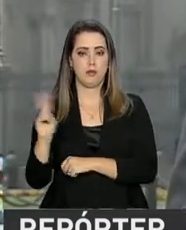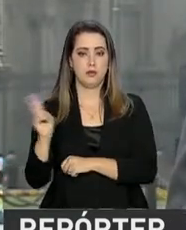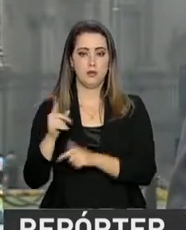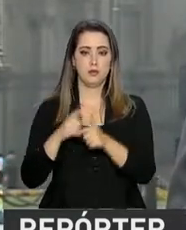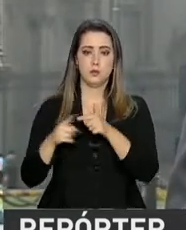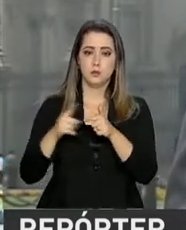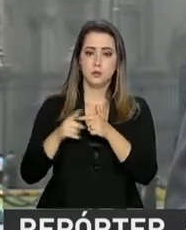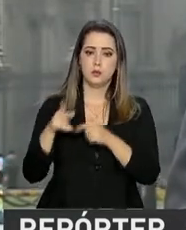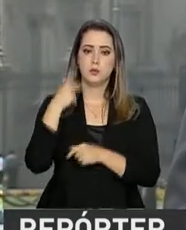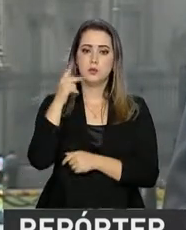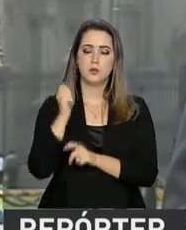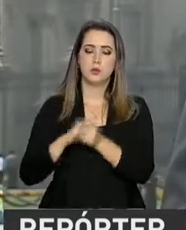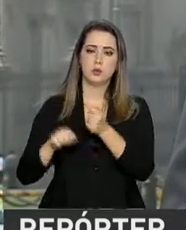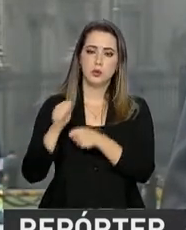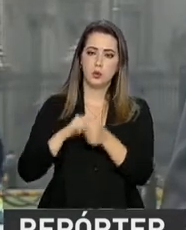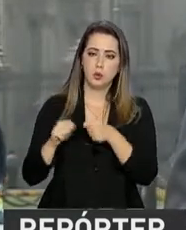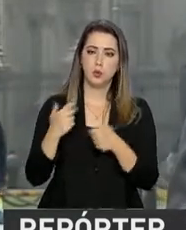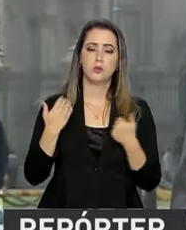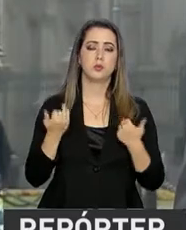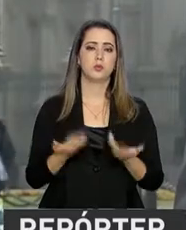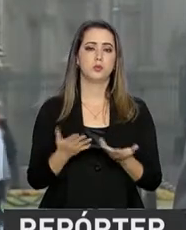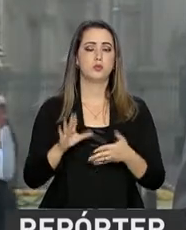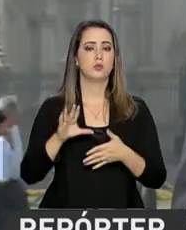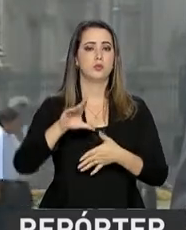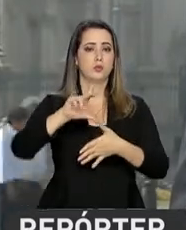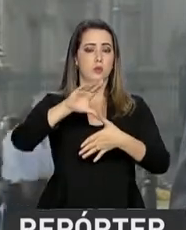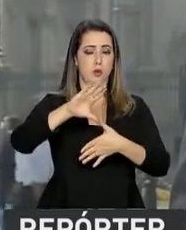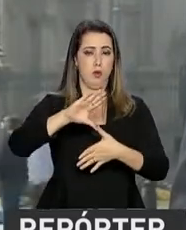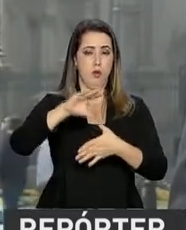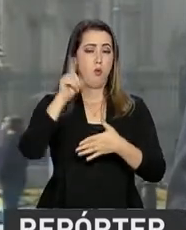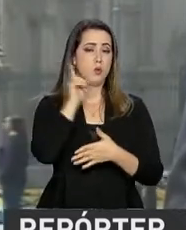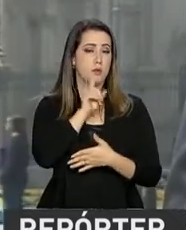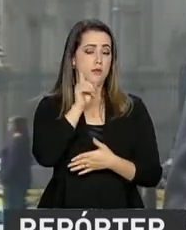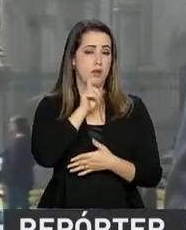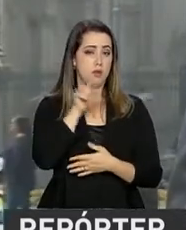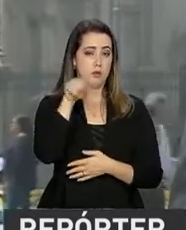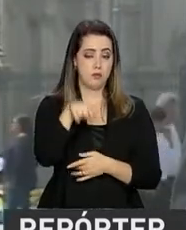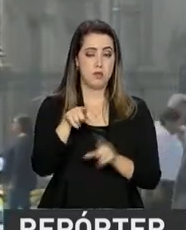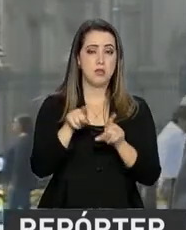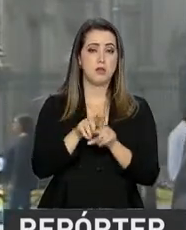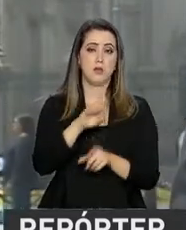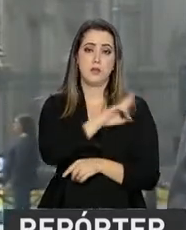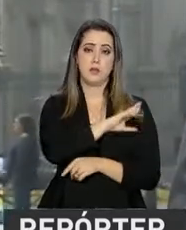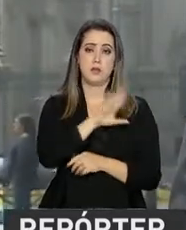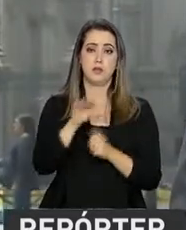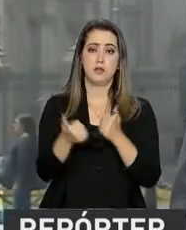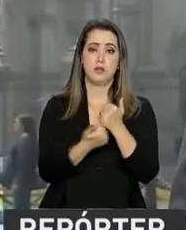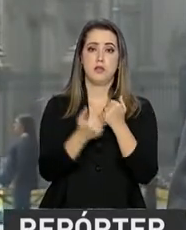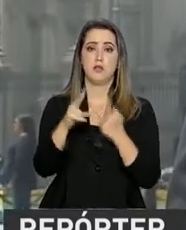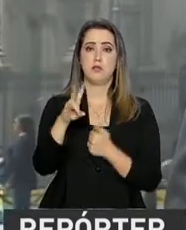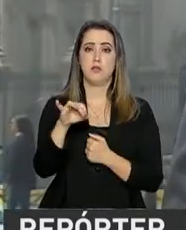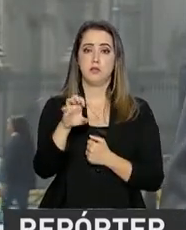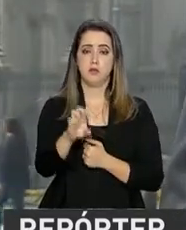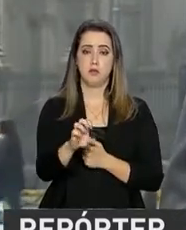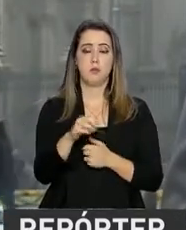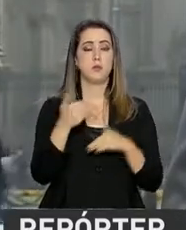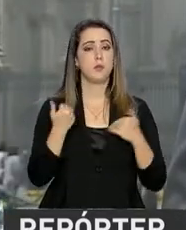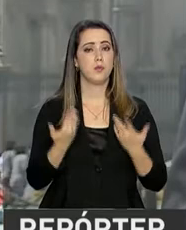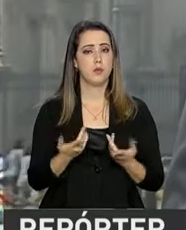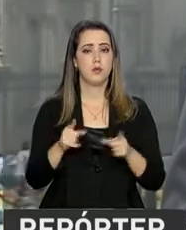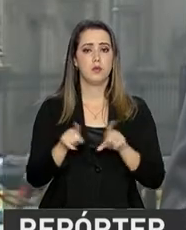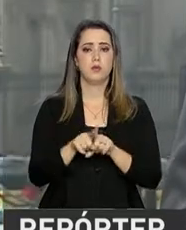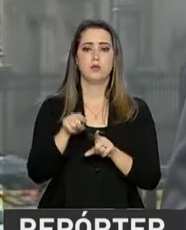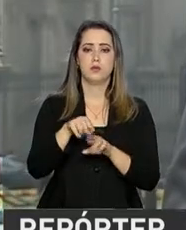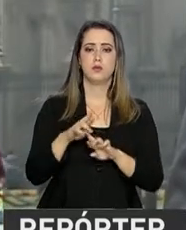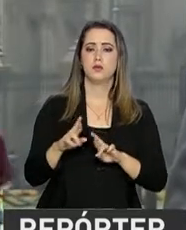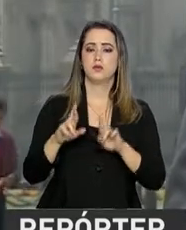crise política e econômica. Os Estados Unidos vão ser representados pelo vice-presidente Mike Pence. São